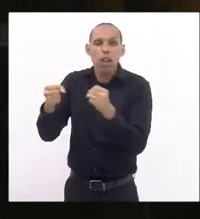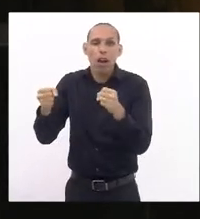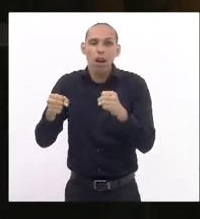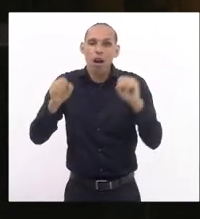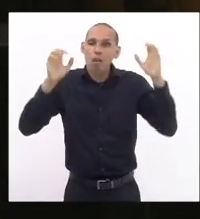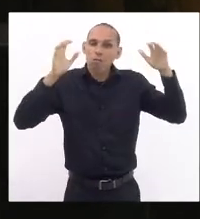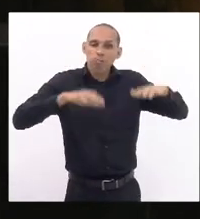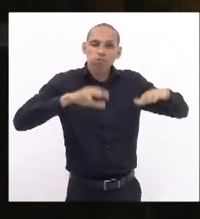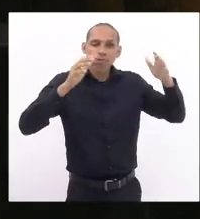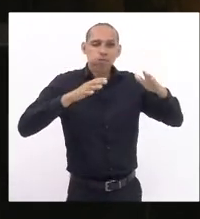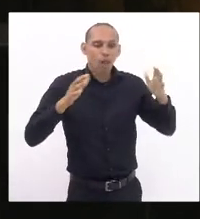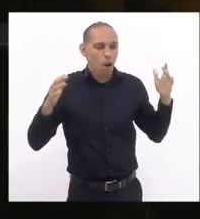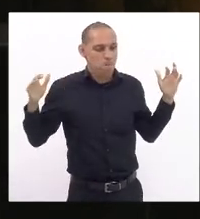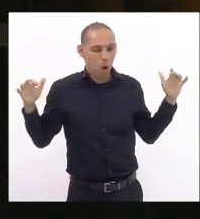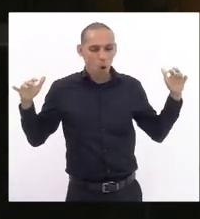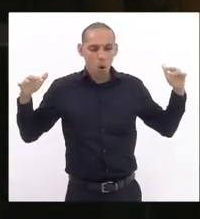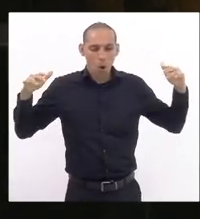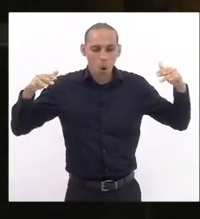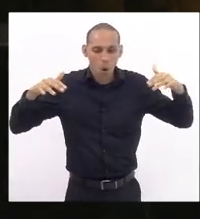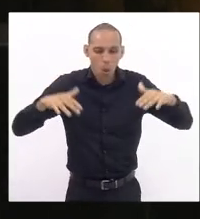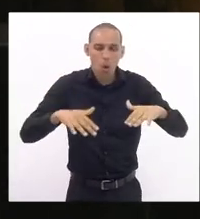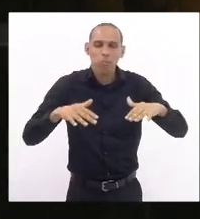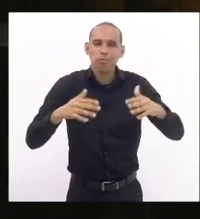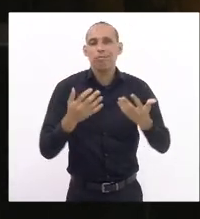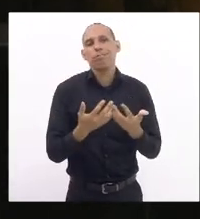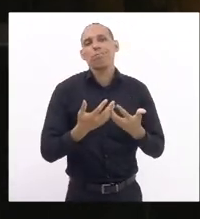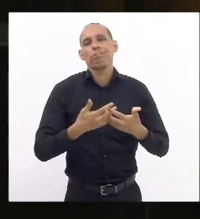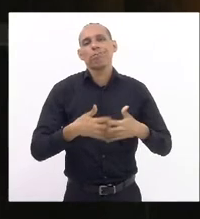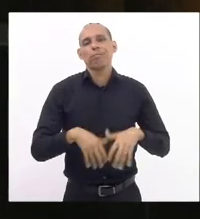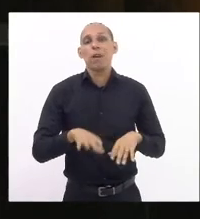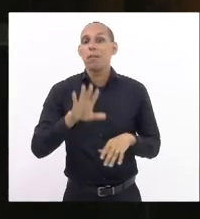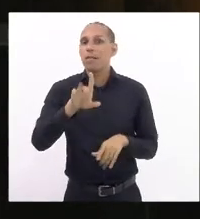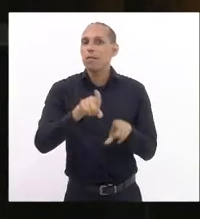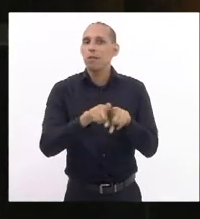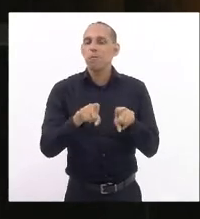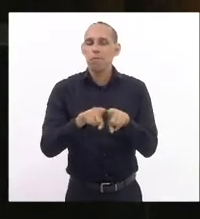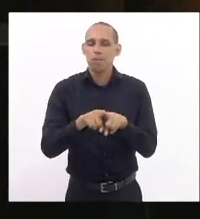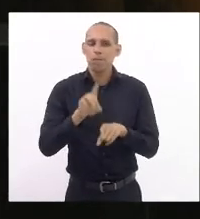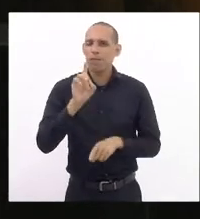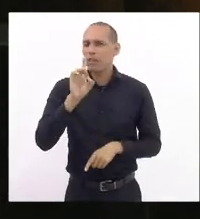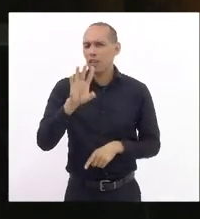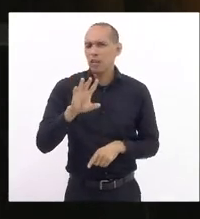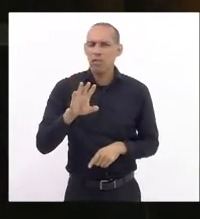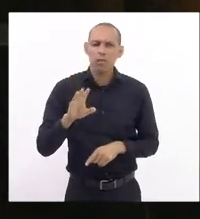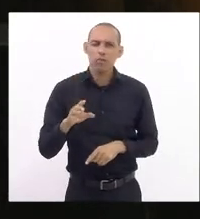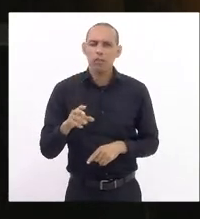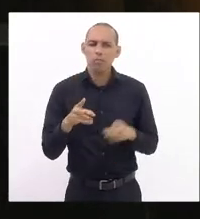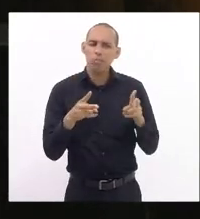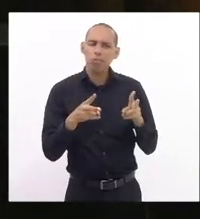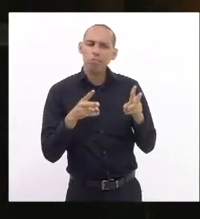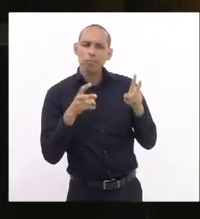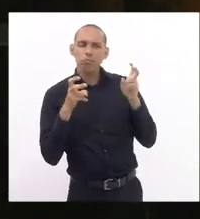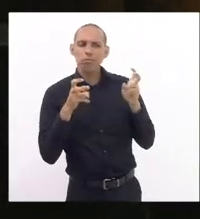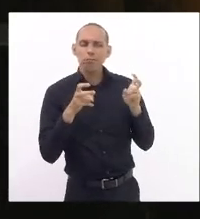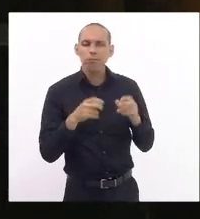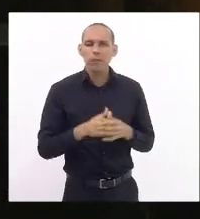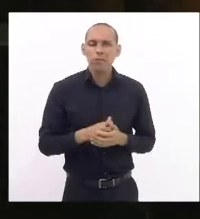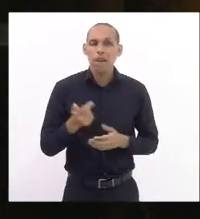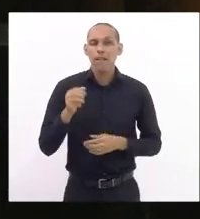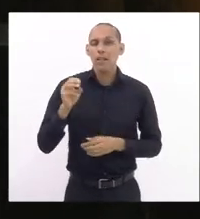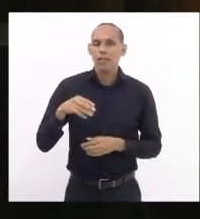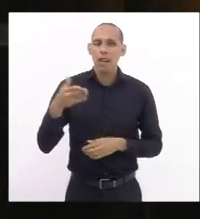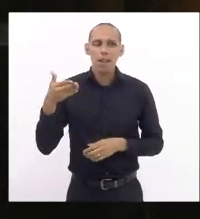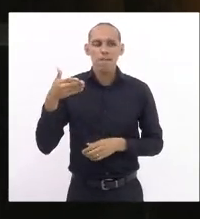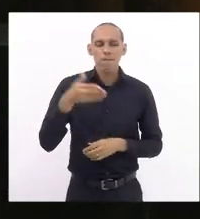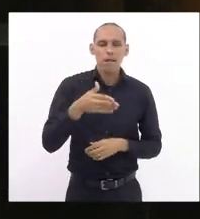que invadiram Petrópolis. Mas também trazer, não só a partir dessa percepção de quem esteve